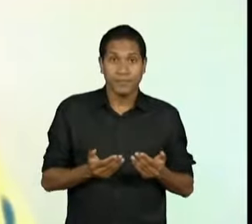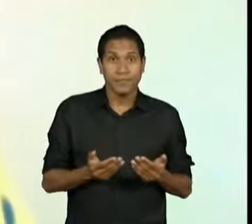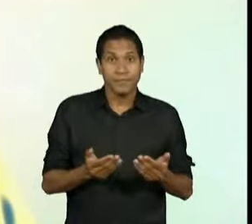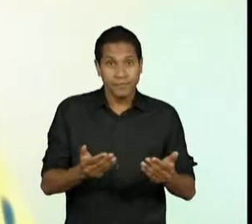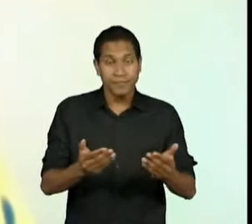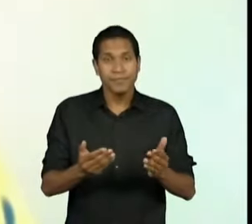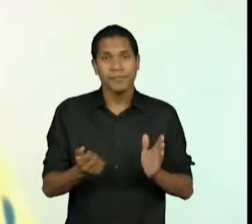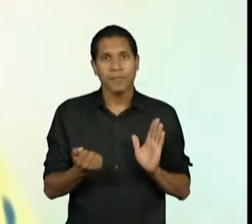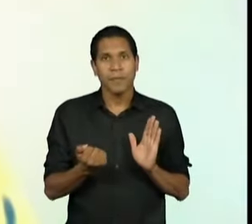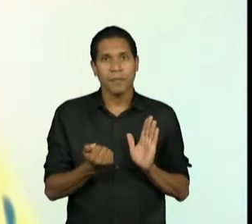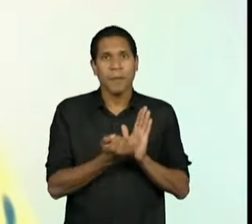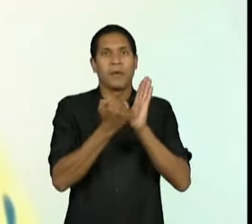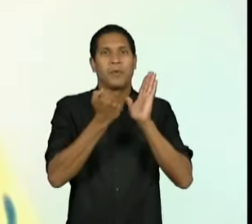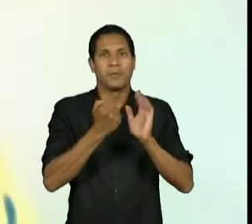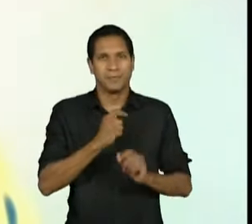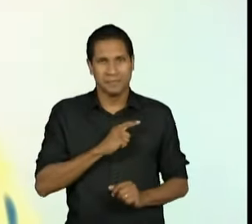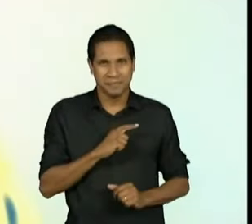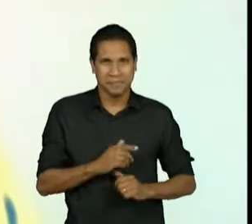abarcou.